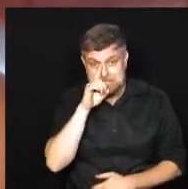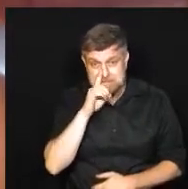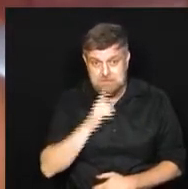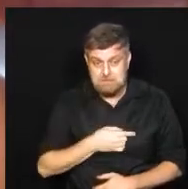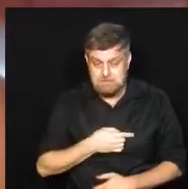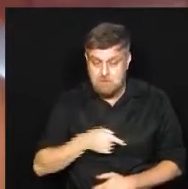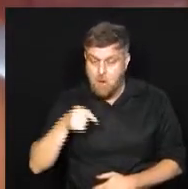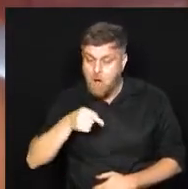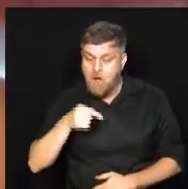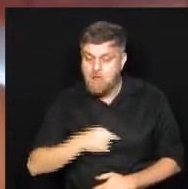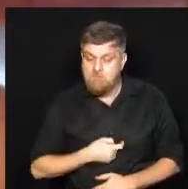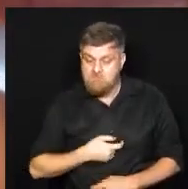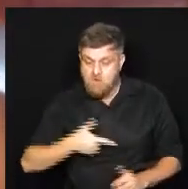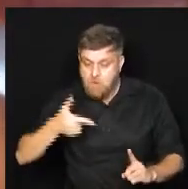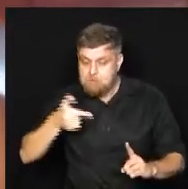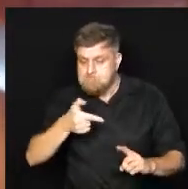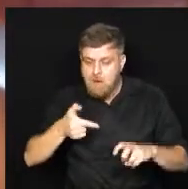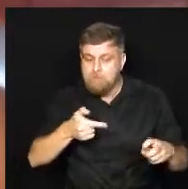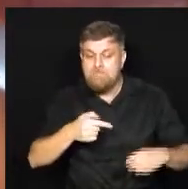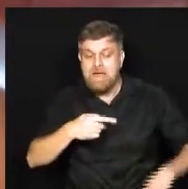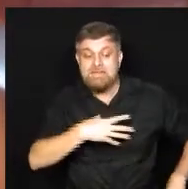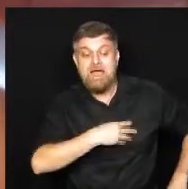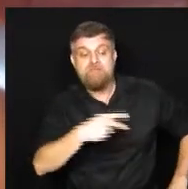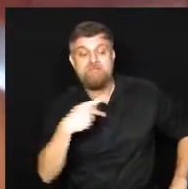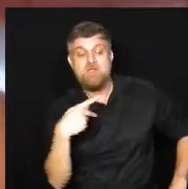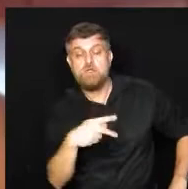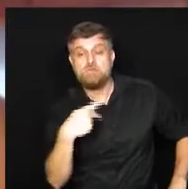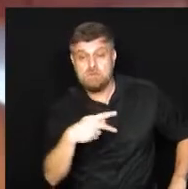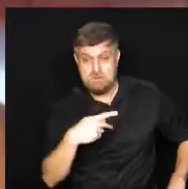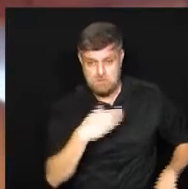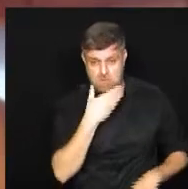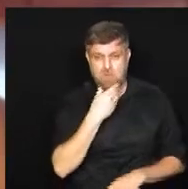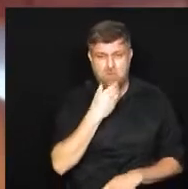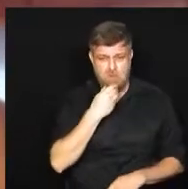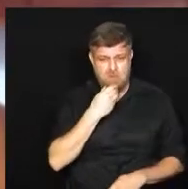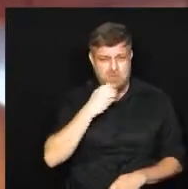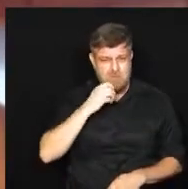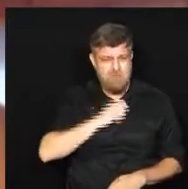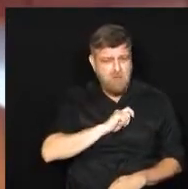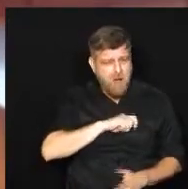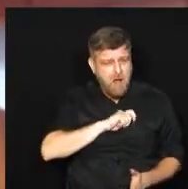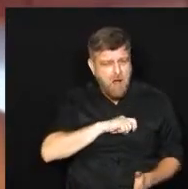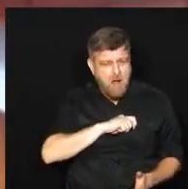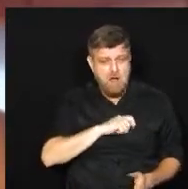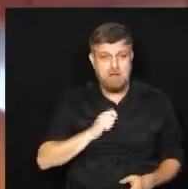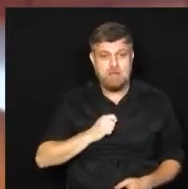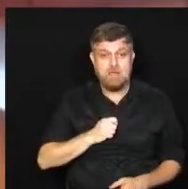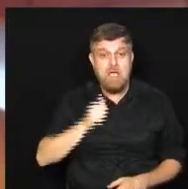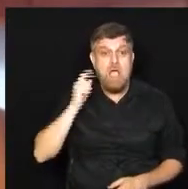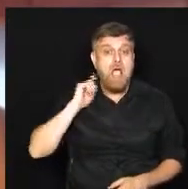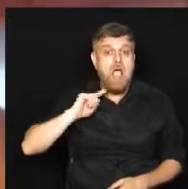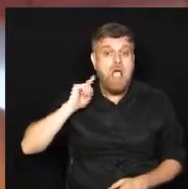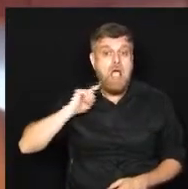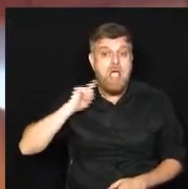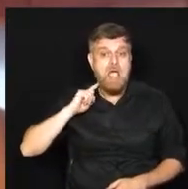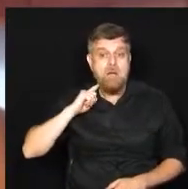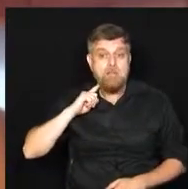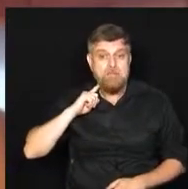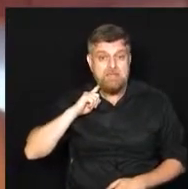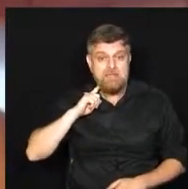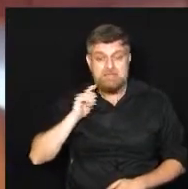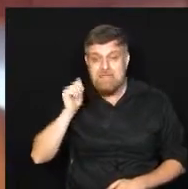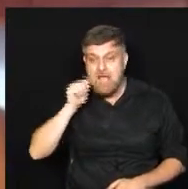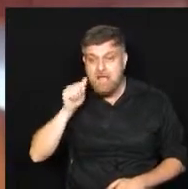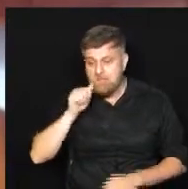de morte não apenas ela, mas também os filhos. E nessa situação ela vem fugida para Campinas